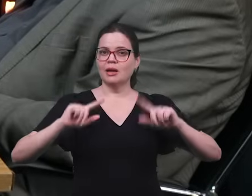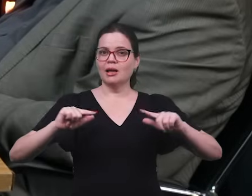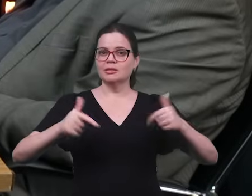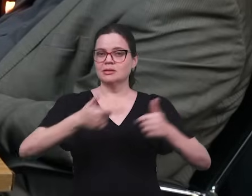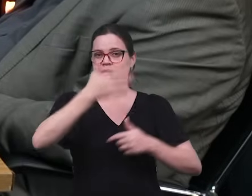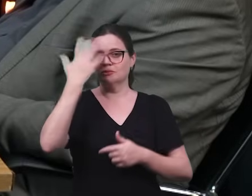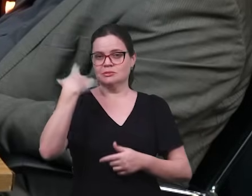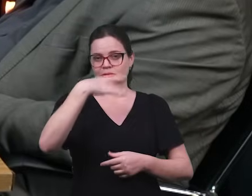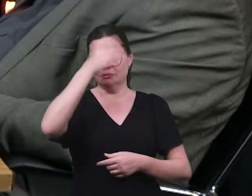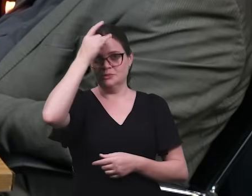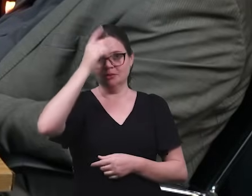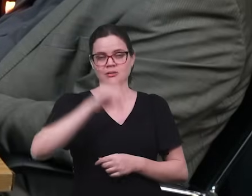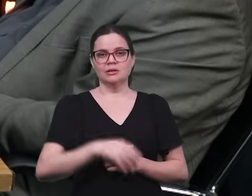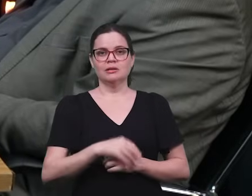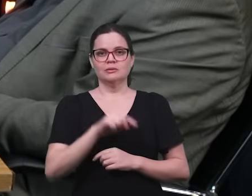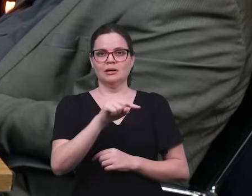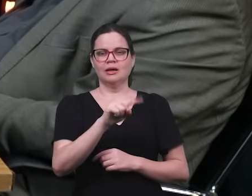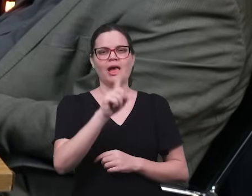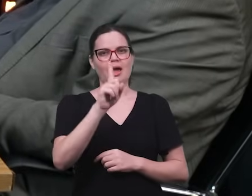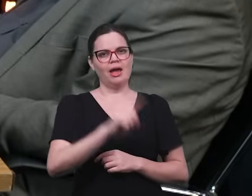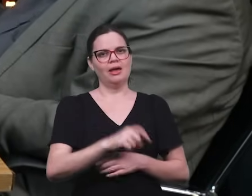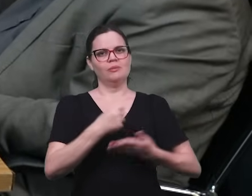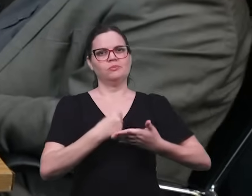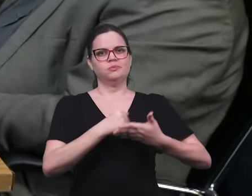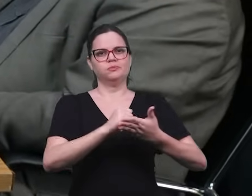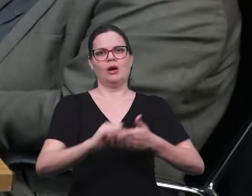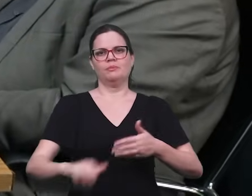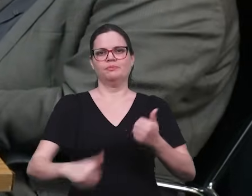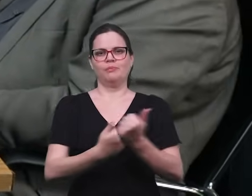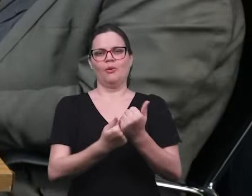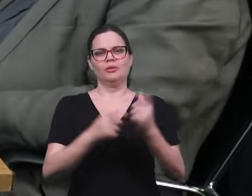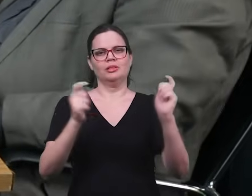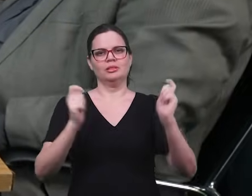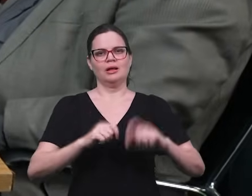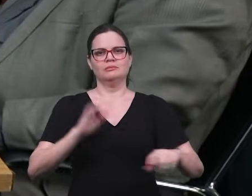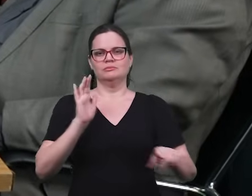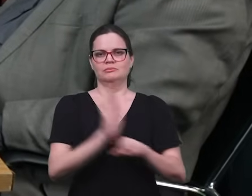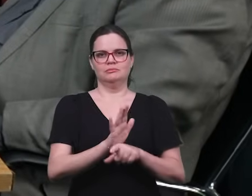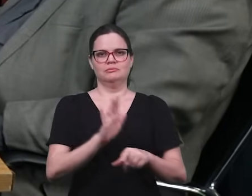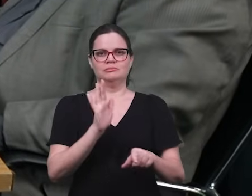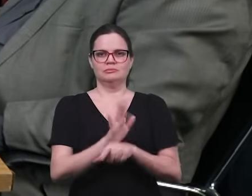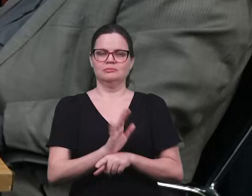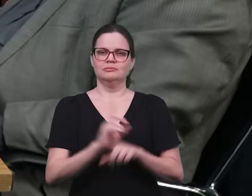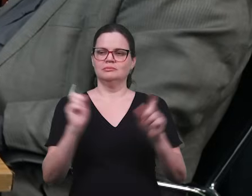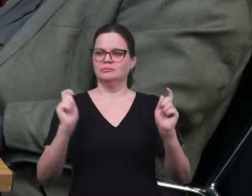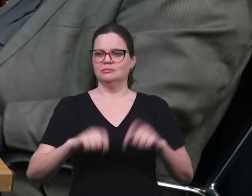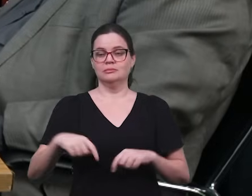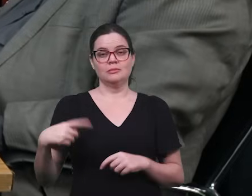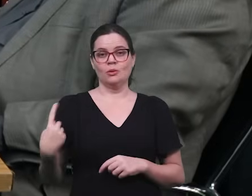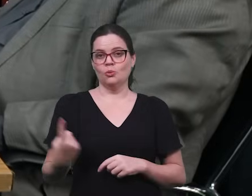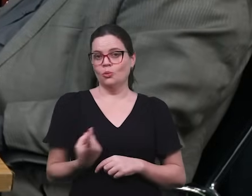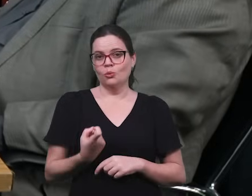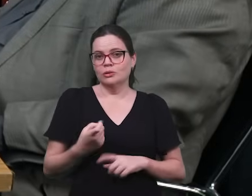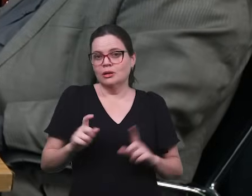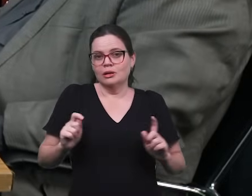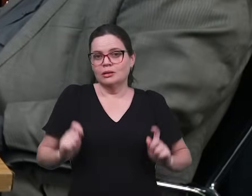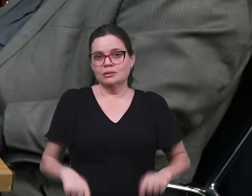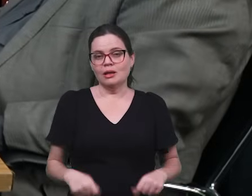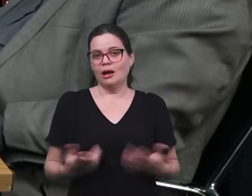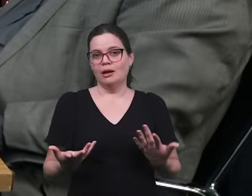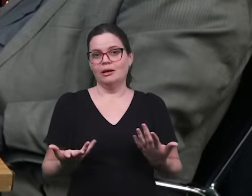Santo como o recurso, como a condição, como